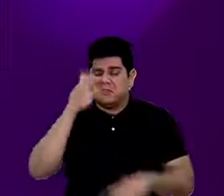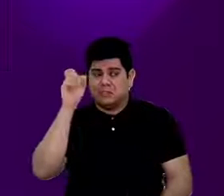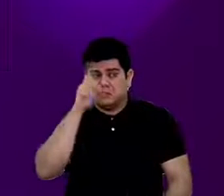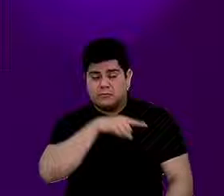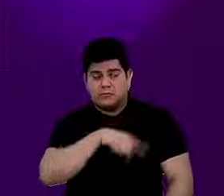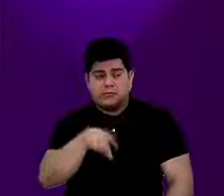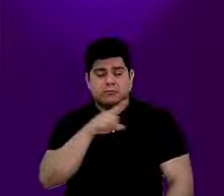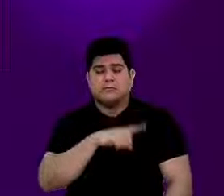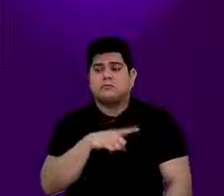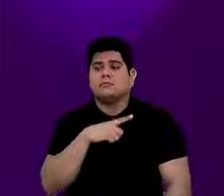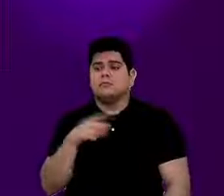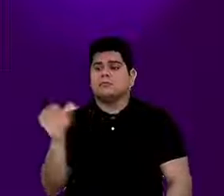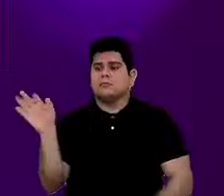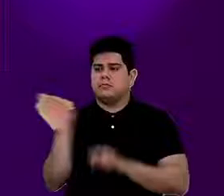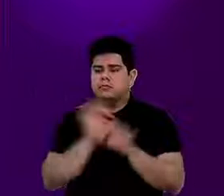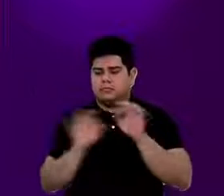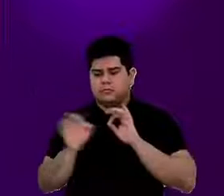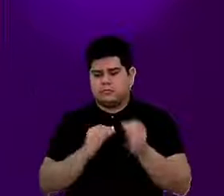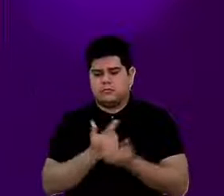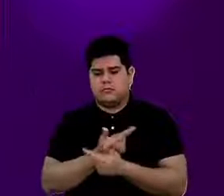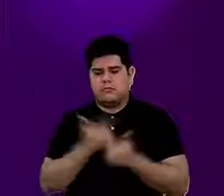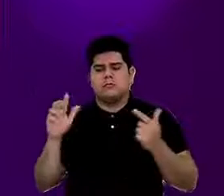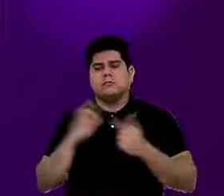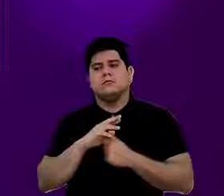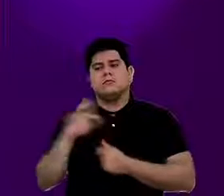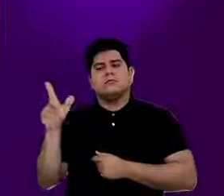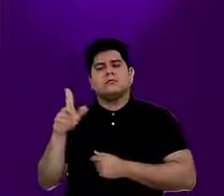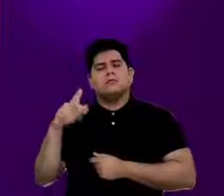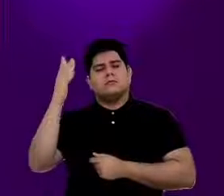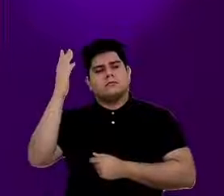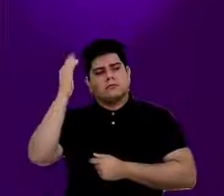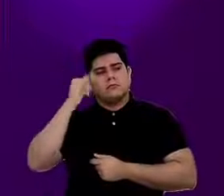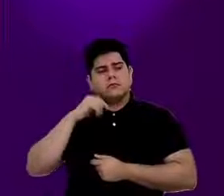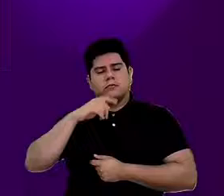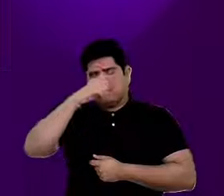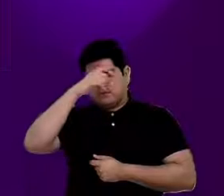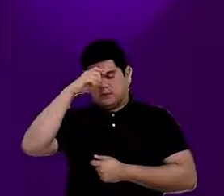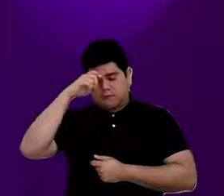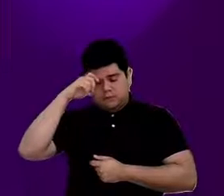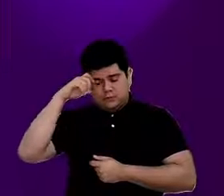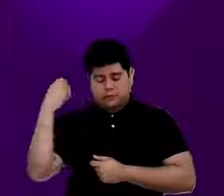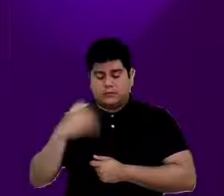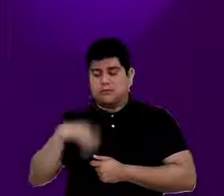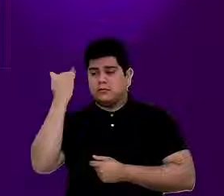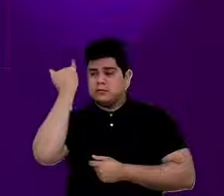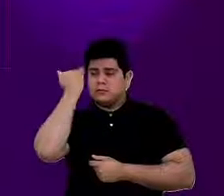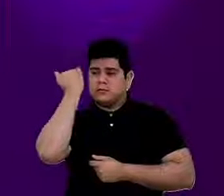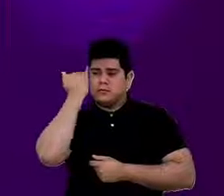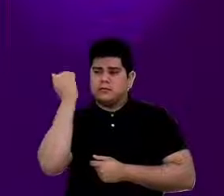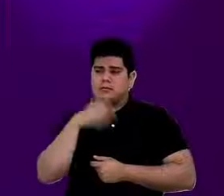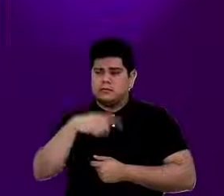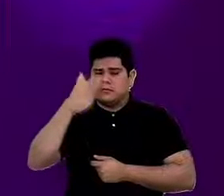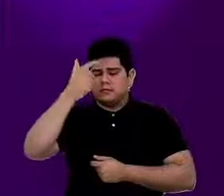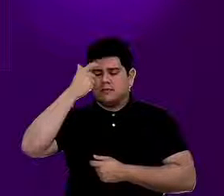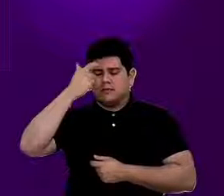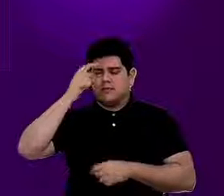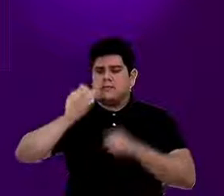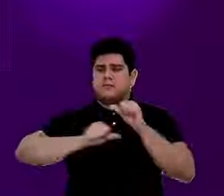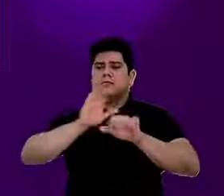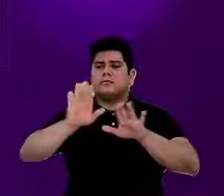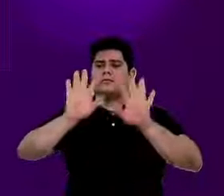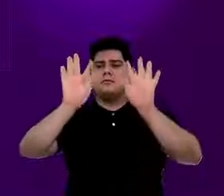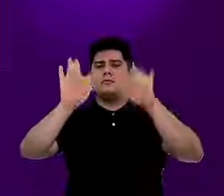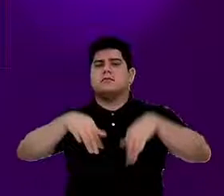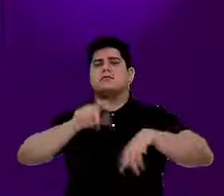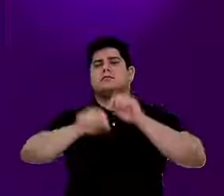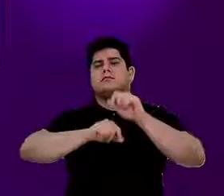da gente redesenhar a nossa prática. A gente sabe que isso dá trabalho, faz a gente mudar o mindset, mas no final